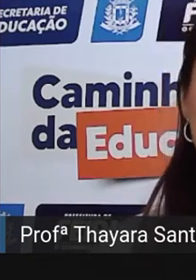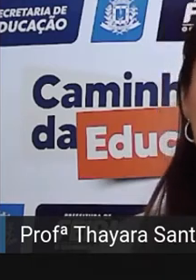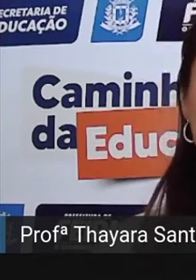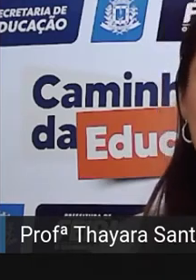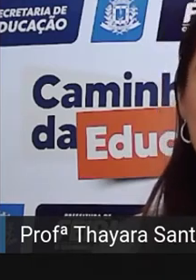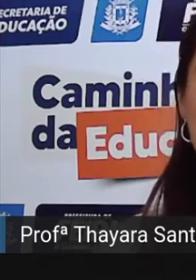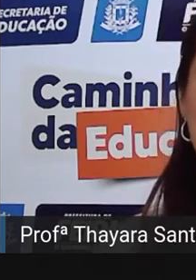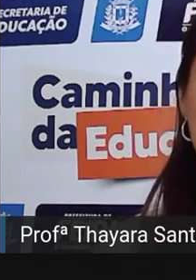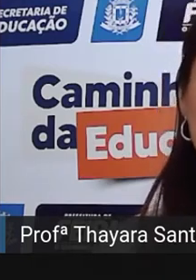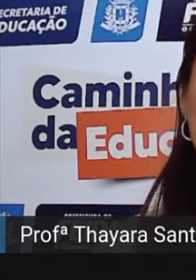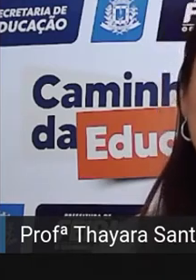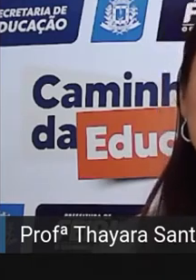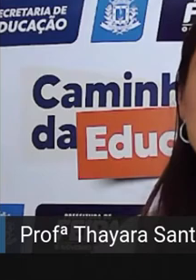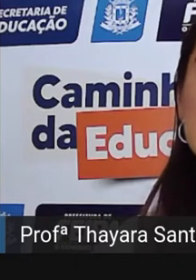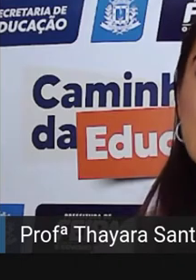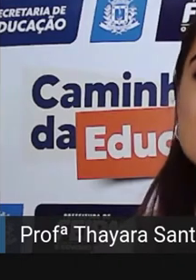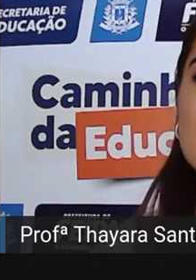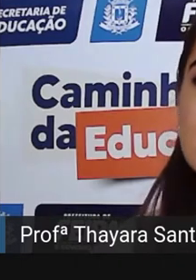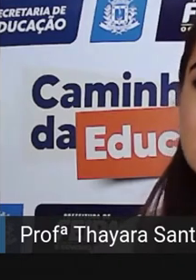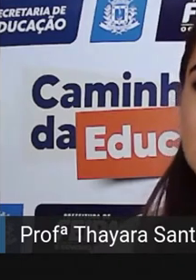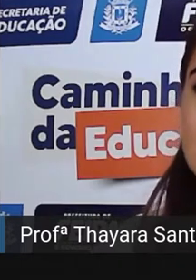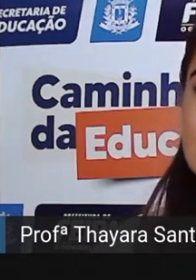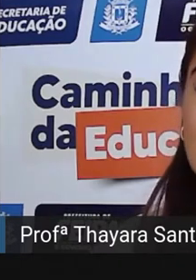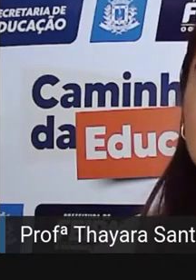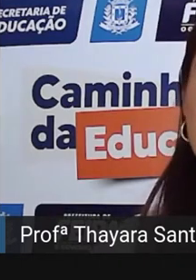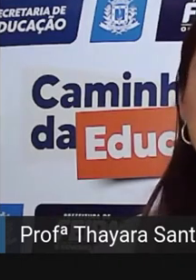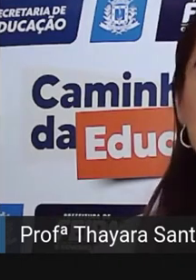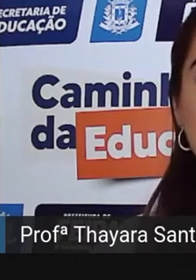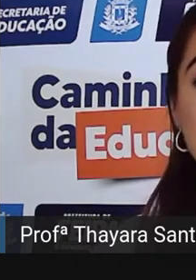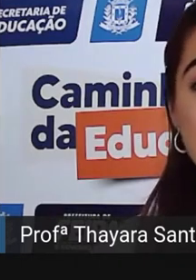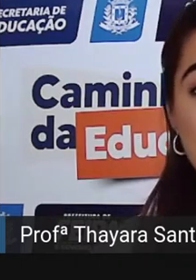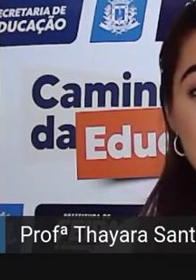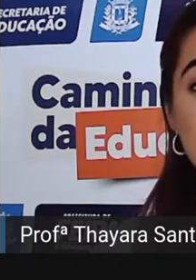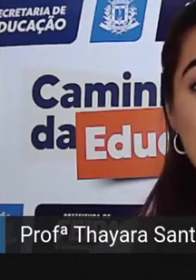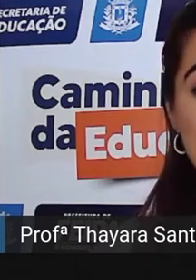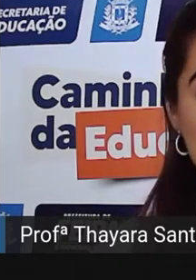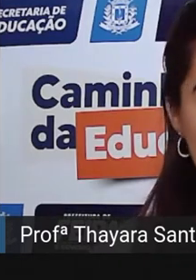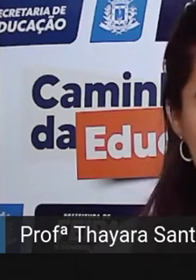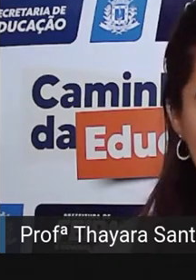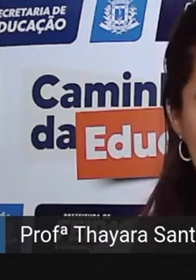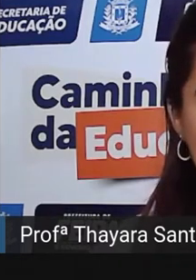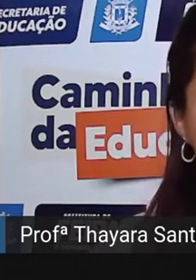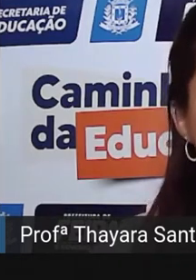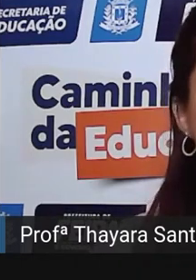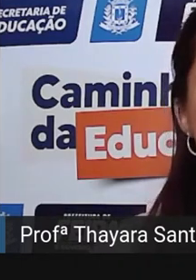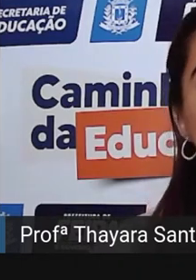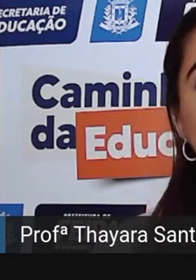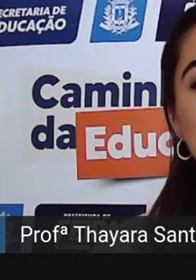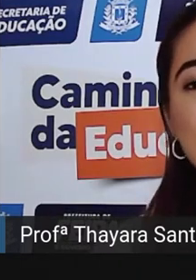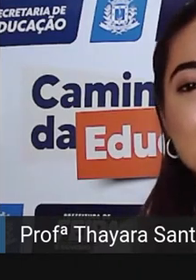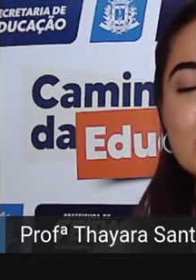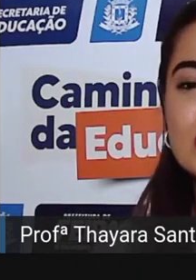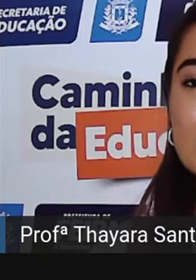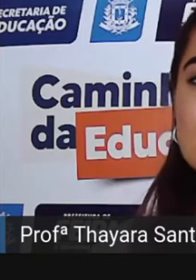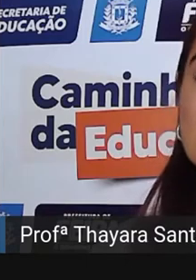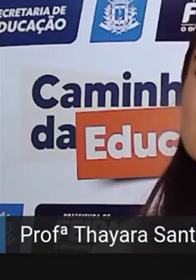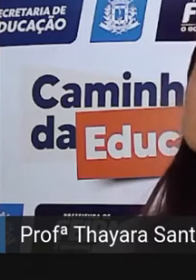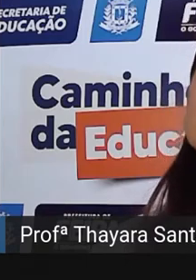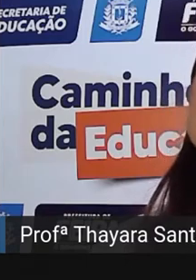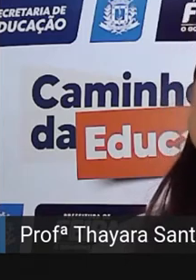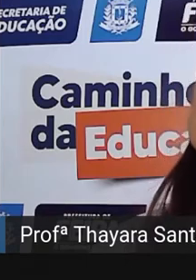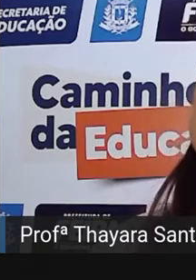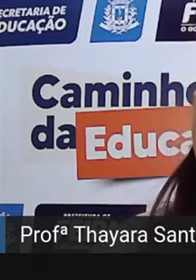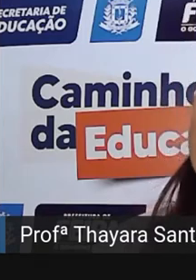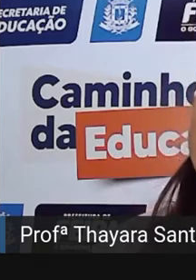Aqui atrás de mim tem a logo da Prefeitura Municipal de Feira de Santana e da Secretaria Municipal de Educação. E na nossa aula de hoje nós temos a